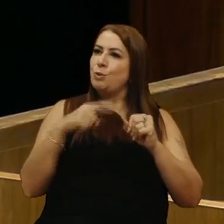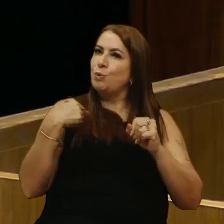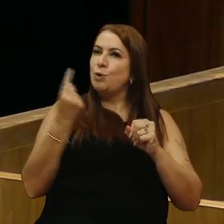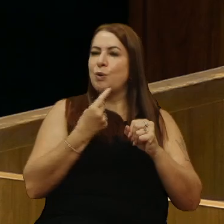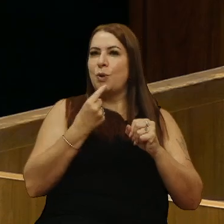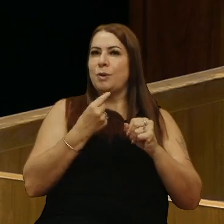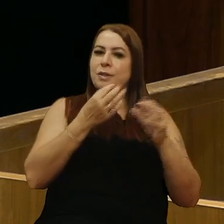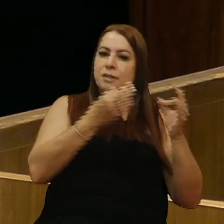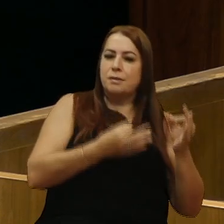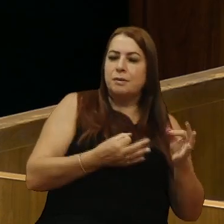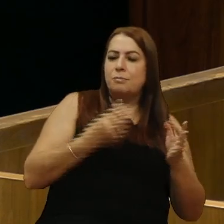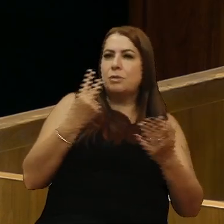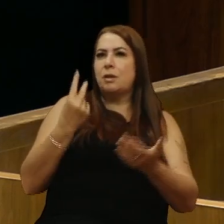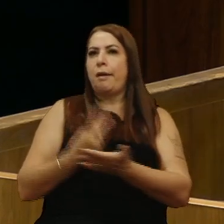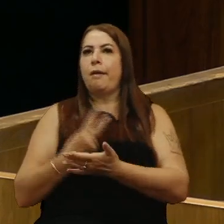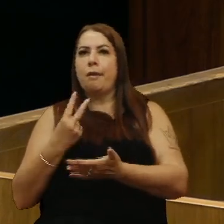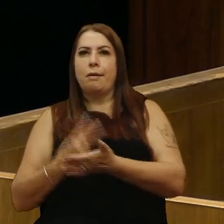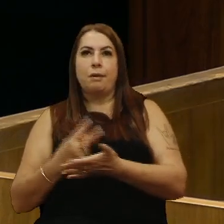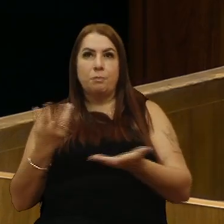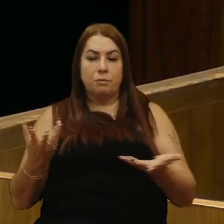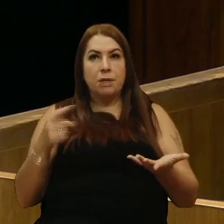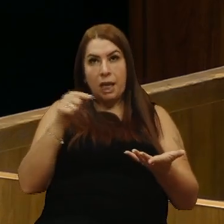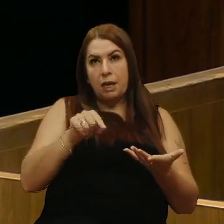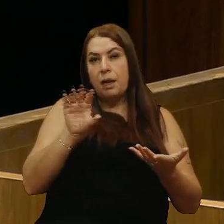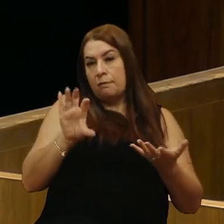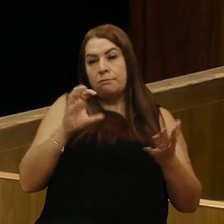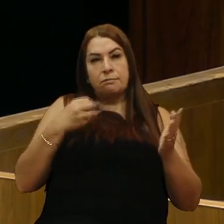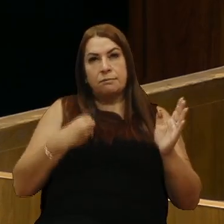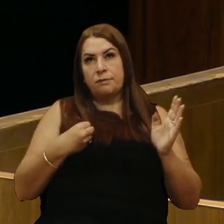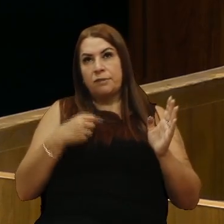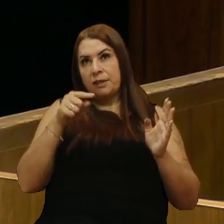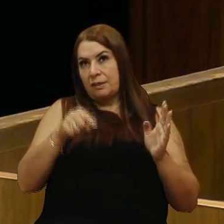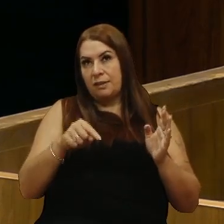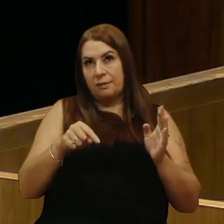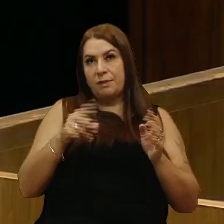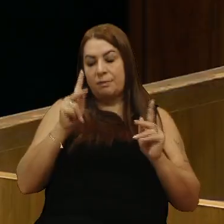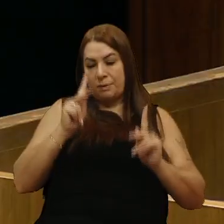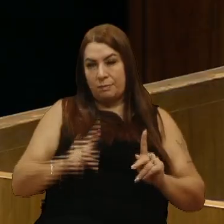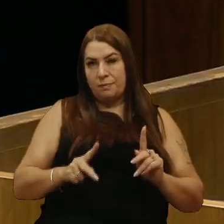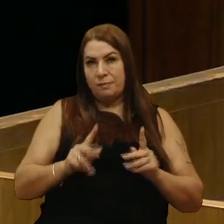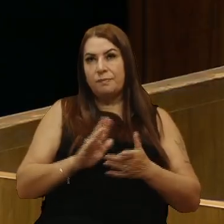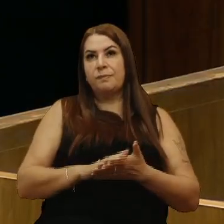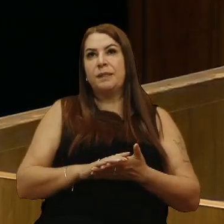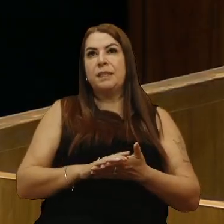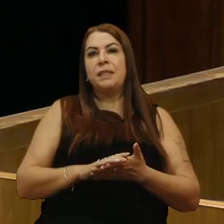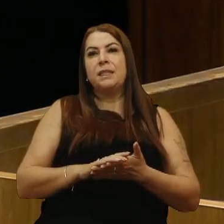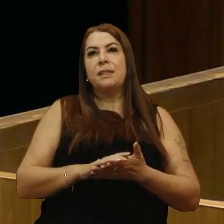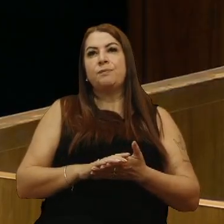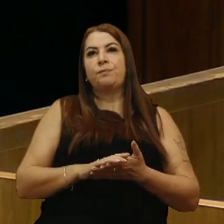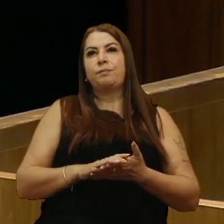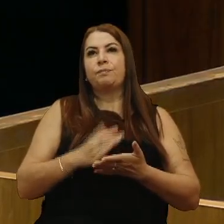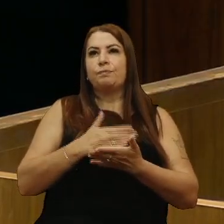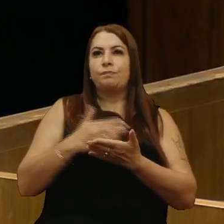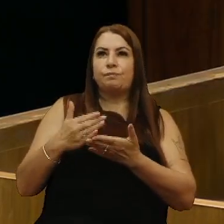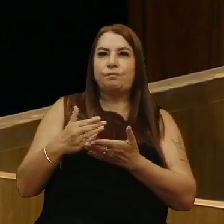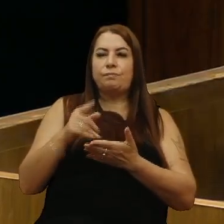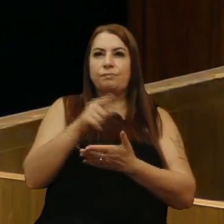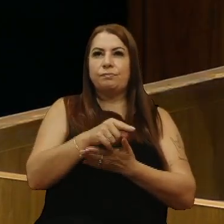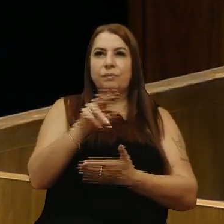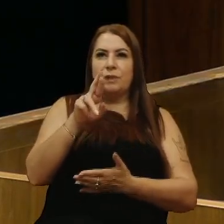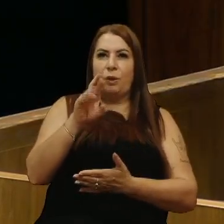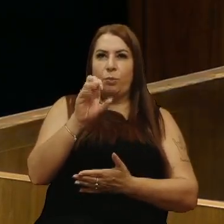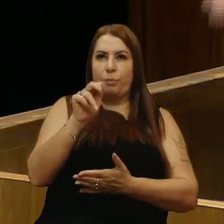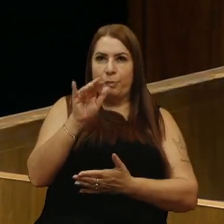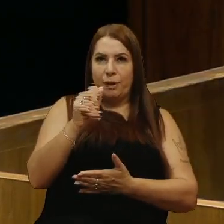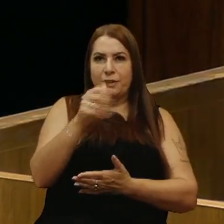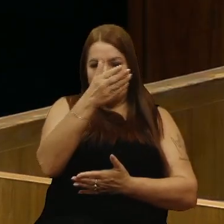que acertamos, que erramos, e é assim a vida, e o Panceira é uma dessas pessoas. Que aí eu comecei, Roberta, a